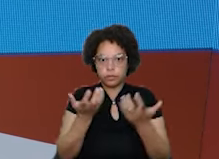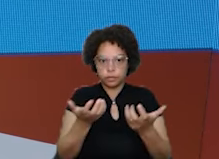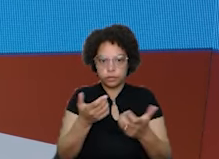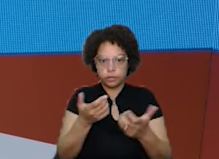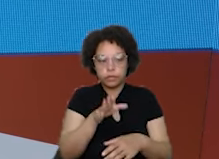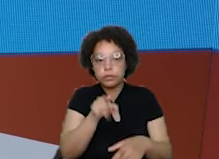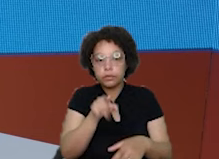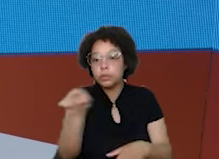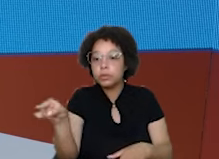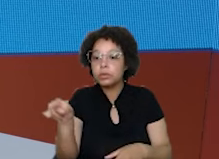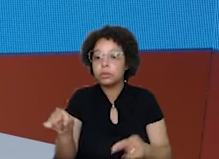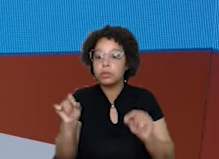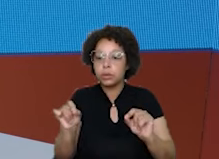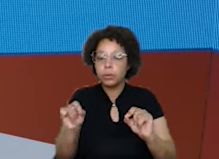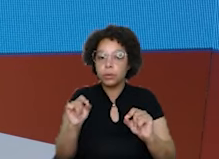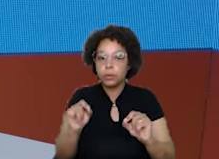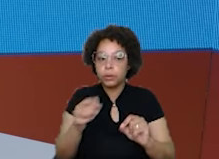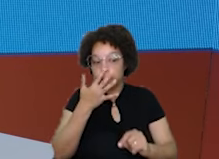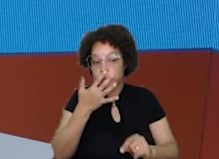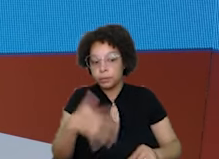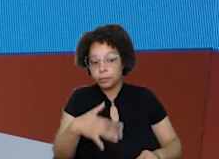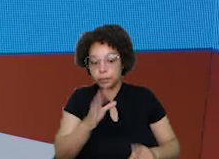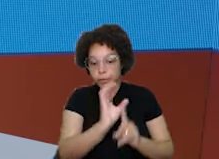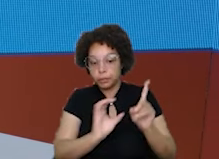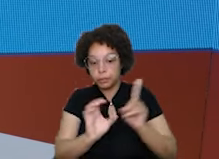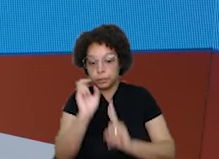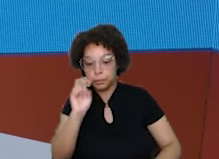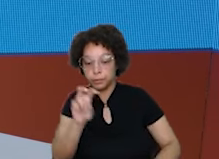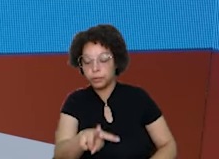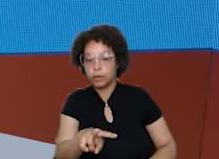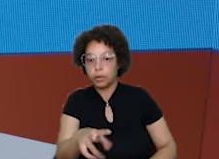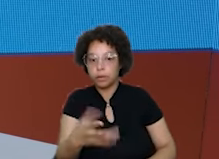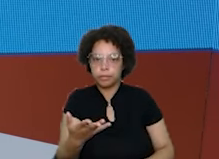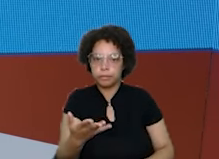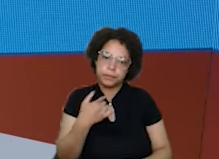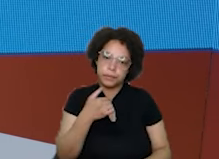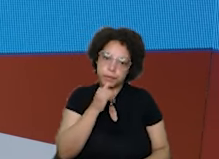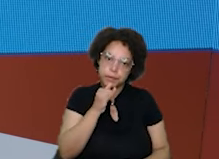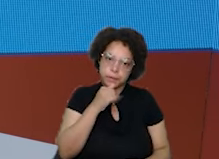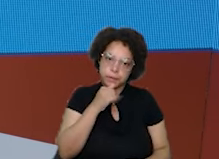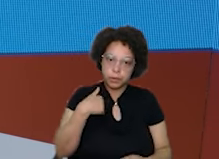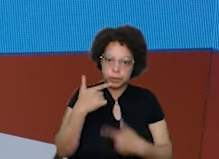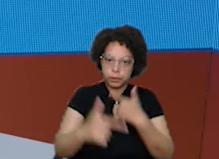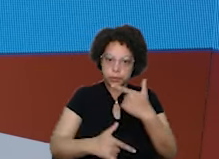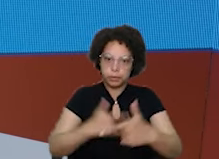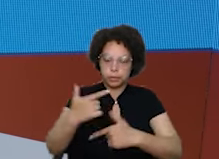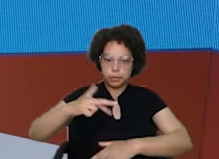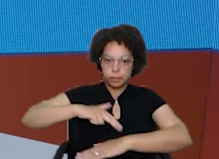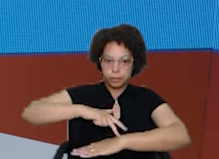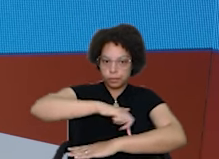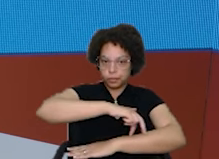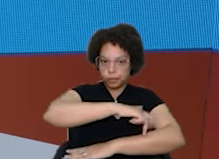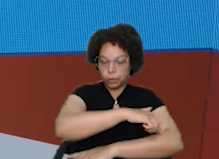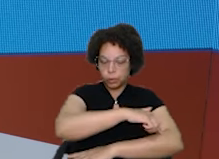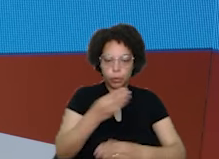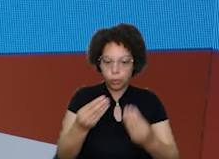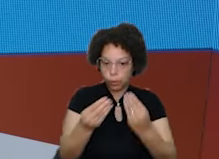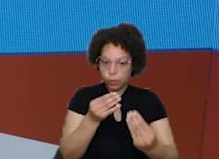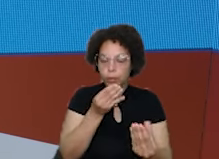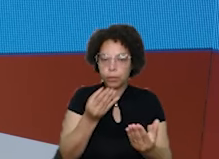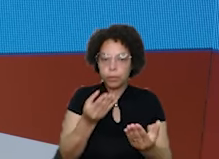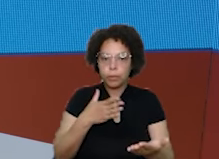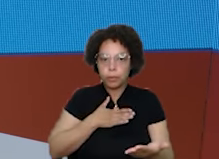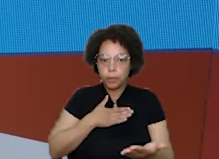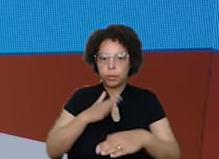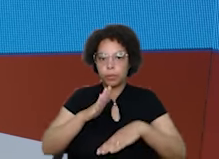cliente a comprar né então se eu trabalho com moda né Por exemplo como que eu como que eu como que eu vou trazer o meu produto para que ele inspire